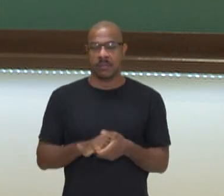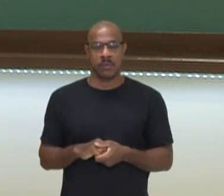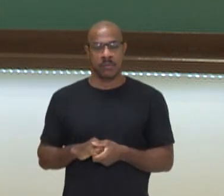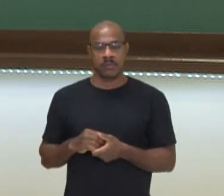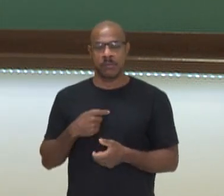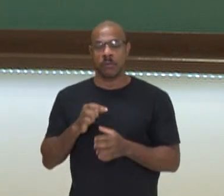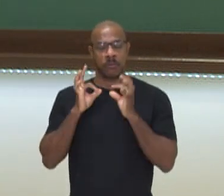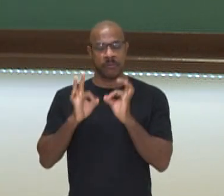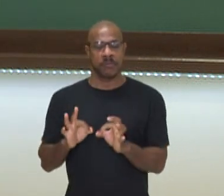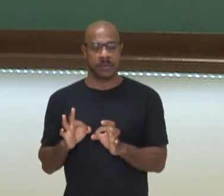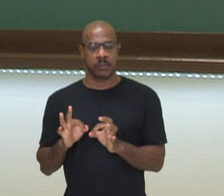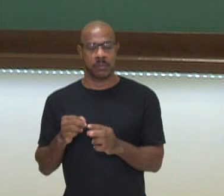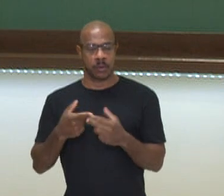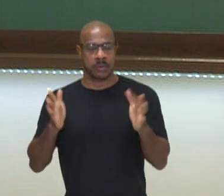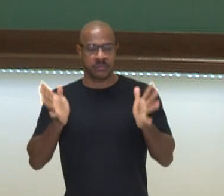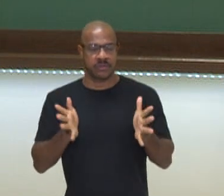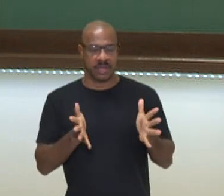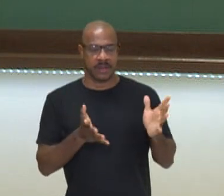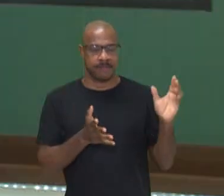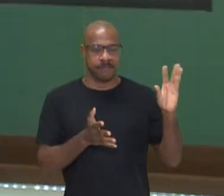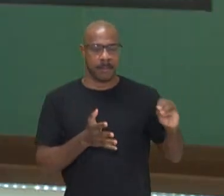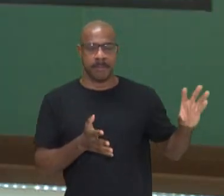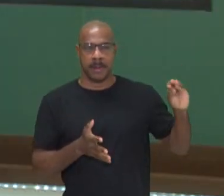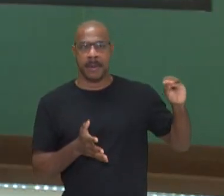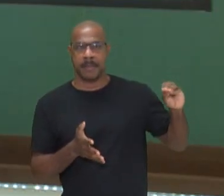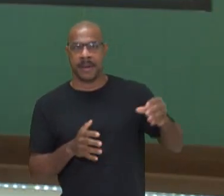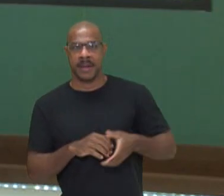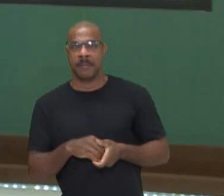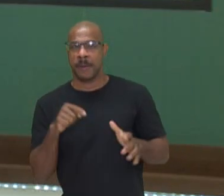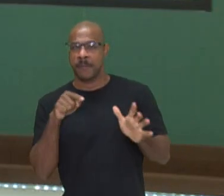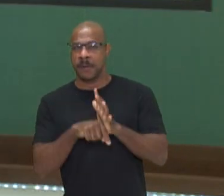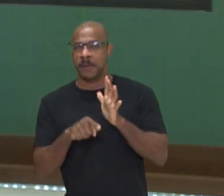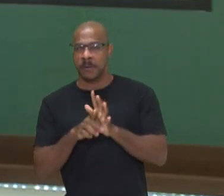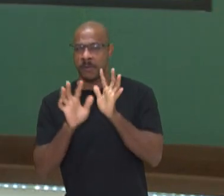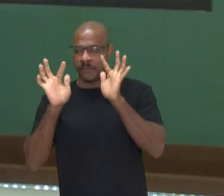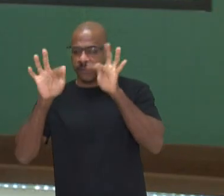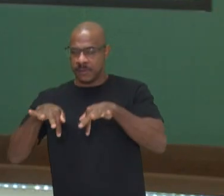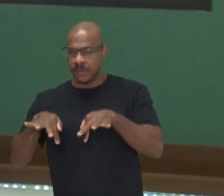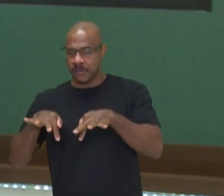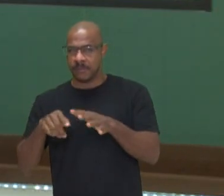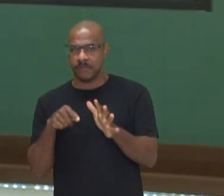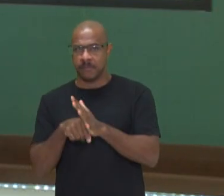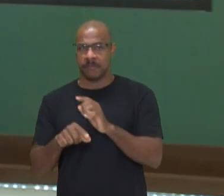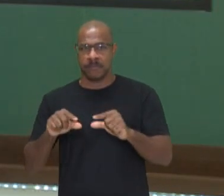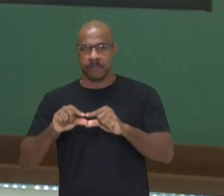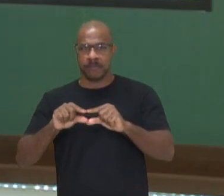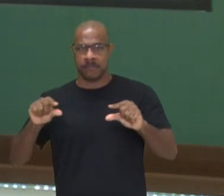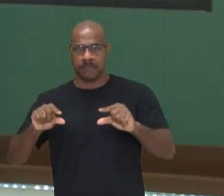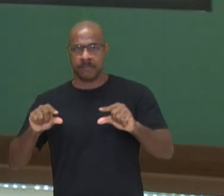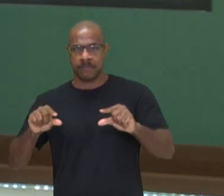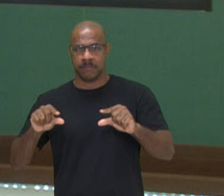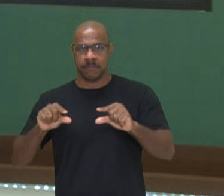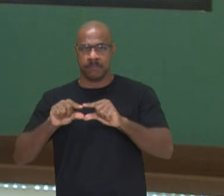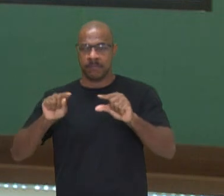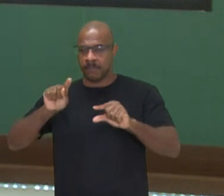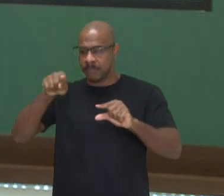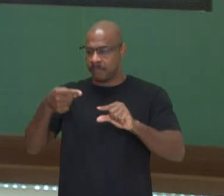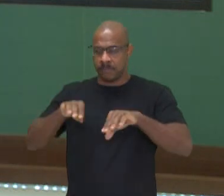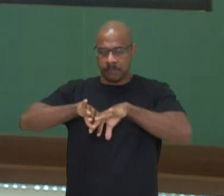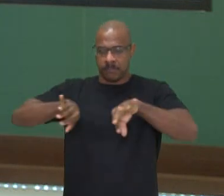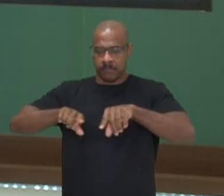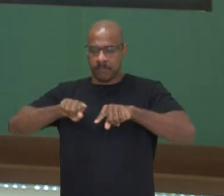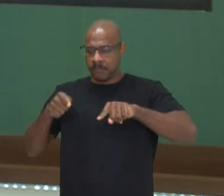dito, tá? É sempre uma perguntinha que vem lá no final da frase, separado por uma vírgula, tá